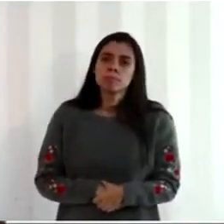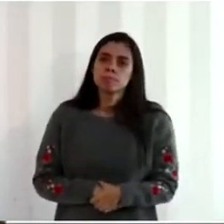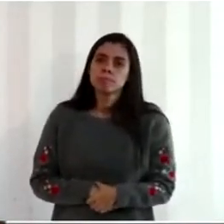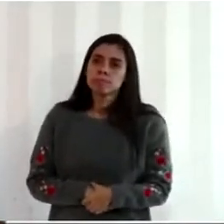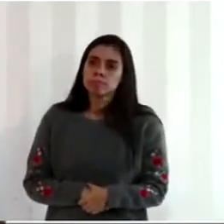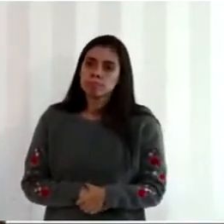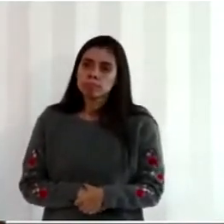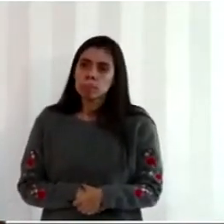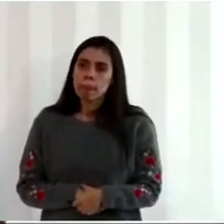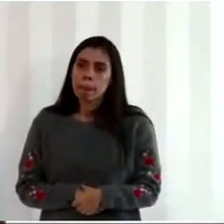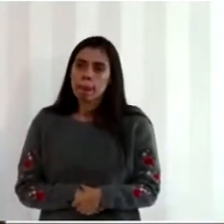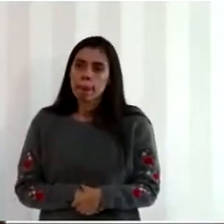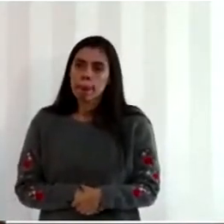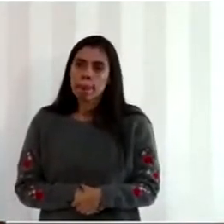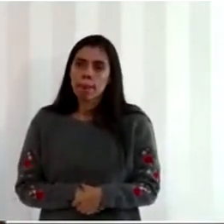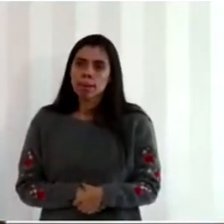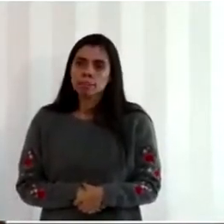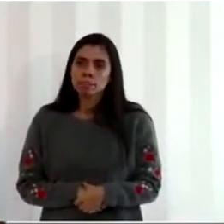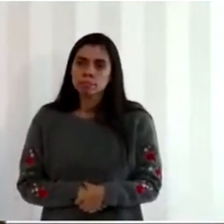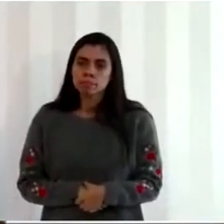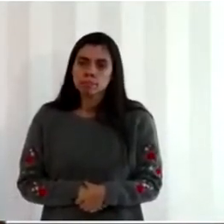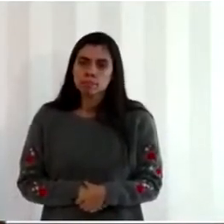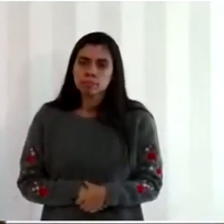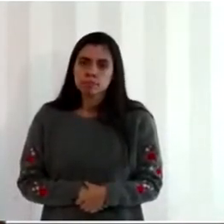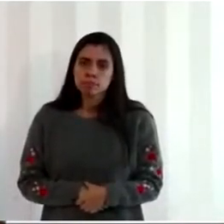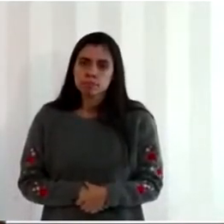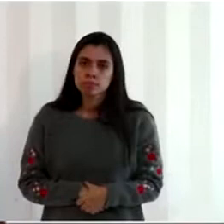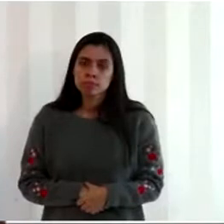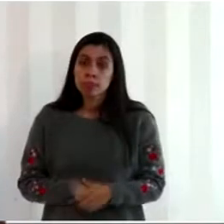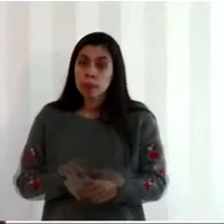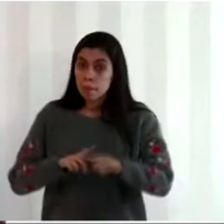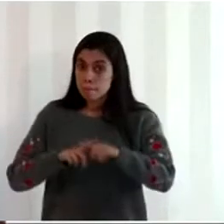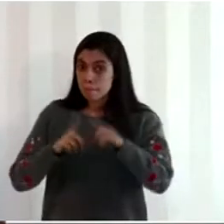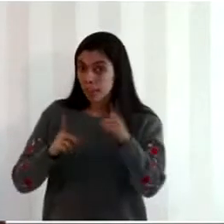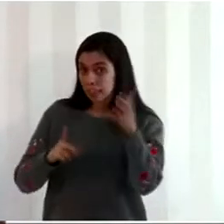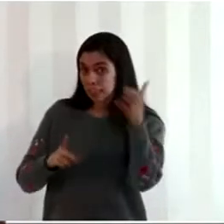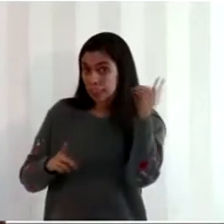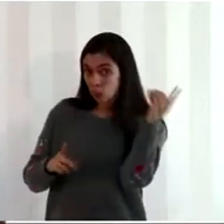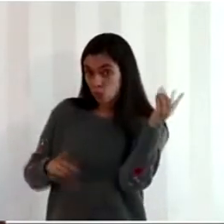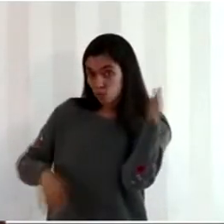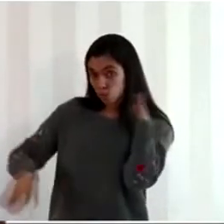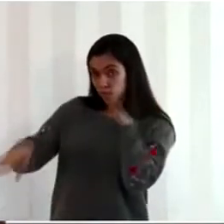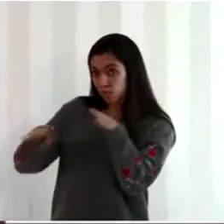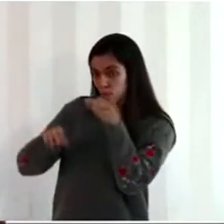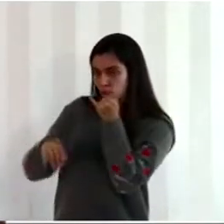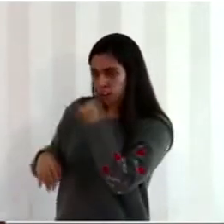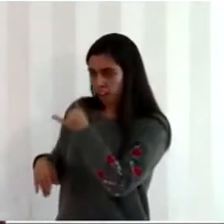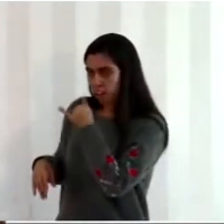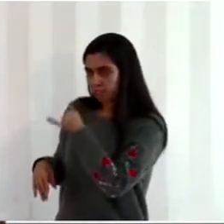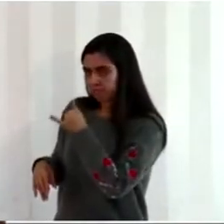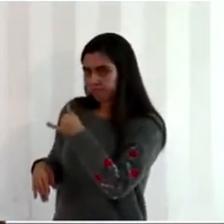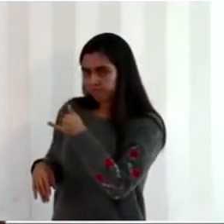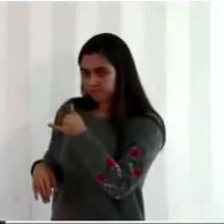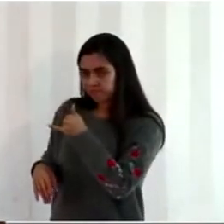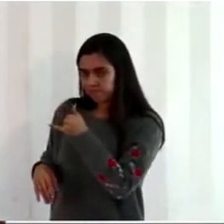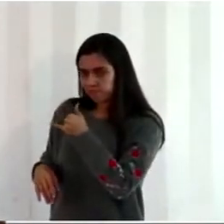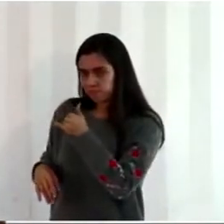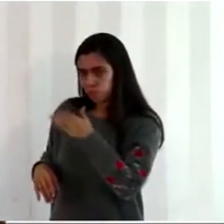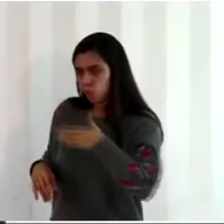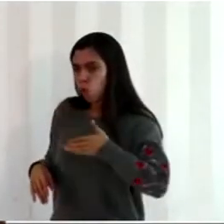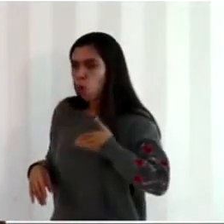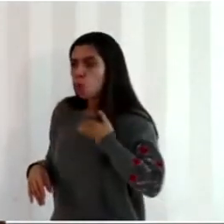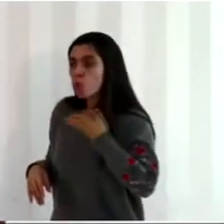quê? Porque o povo atendeu a voz do Senhor, e você já leu isso lá no capítulo 1, o povo agora, através